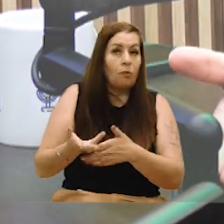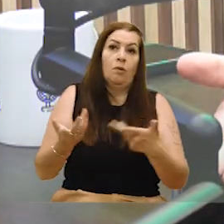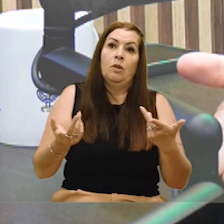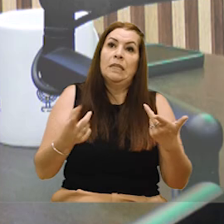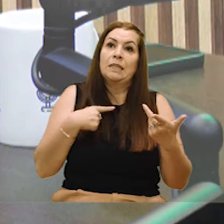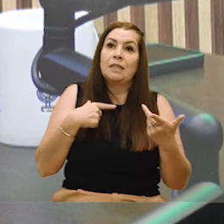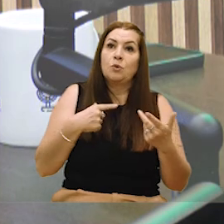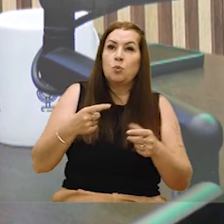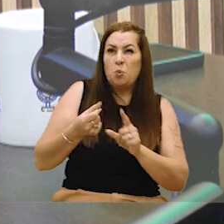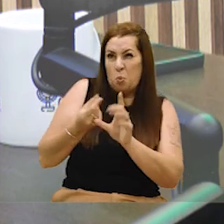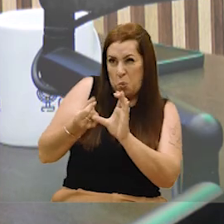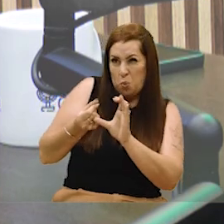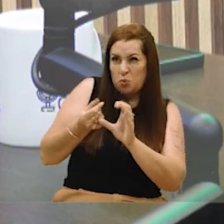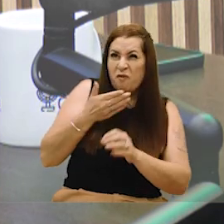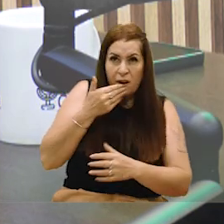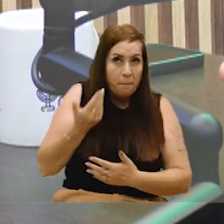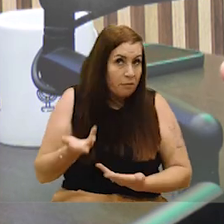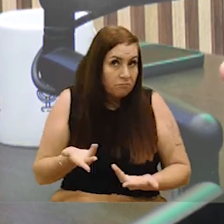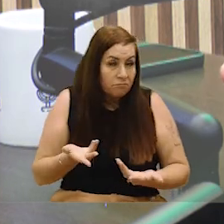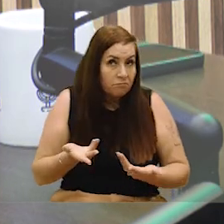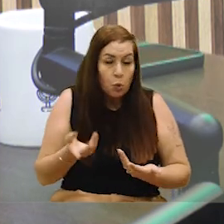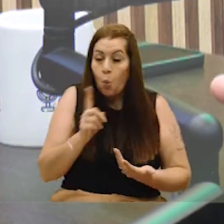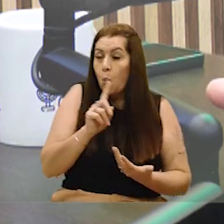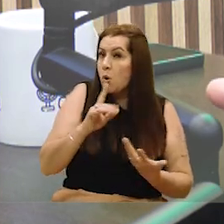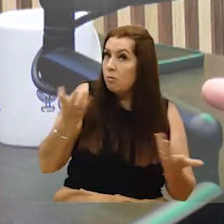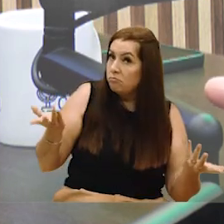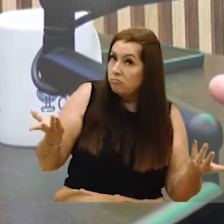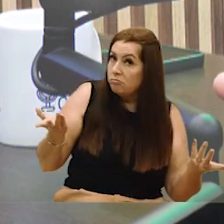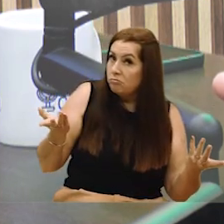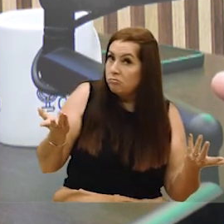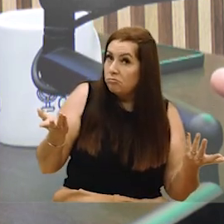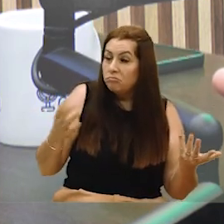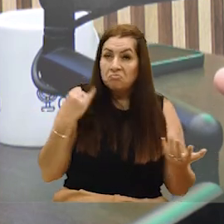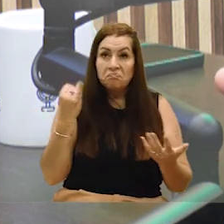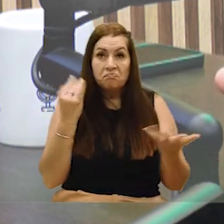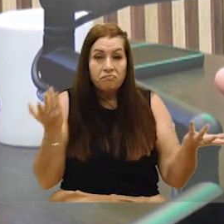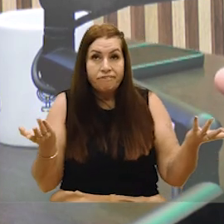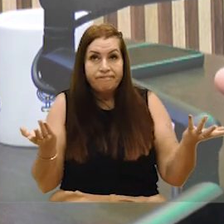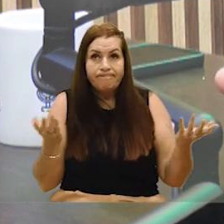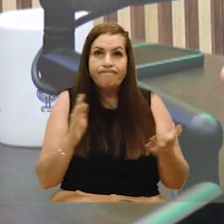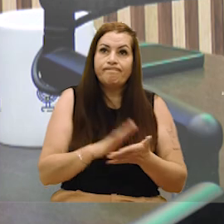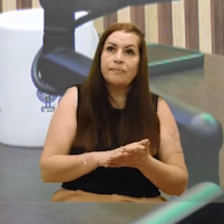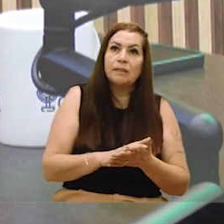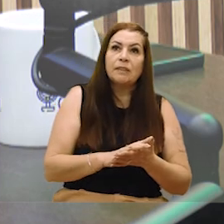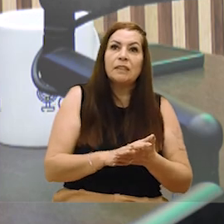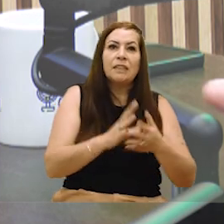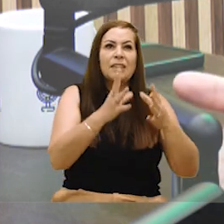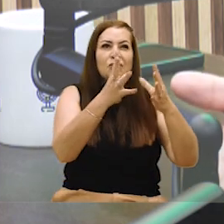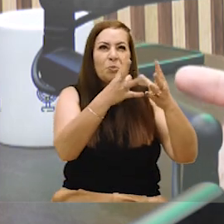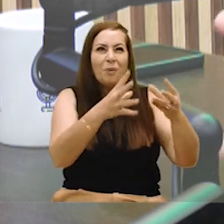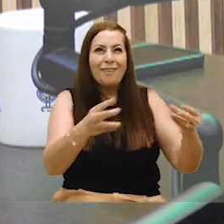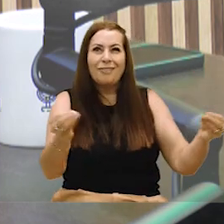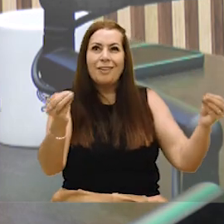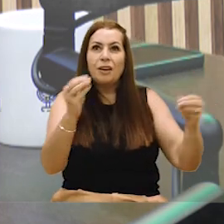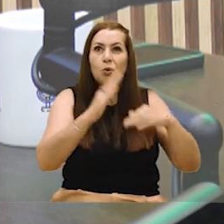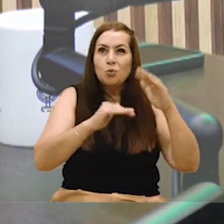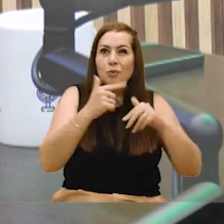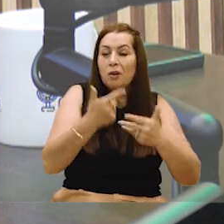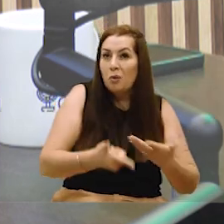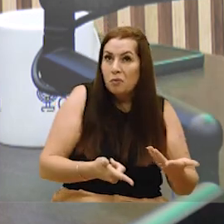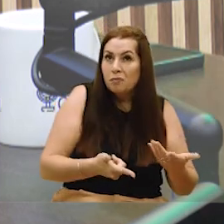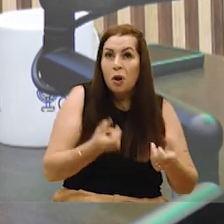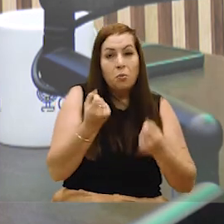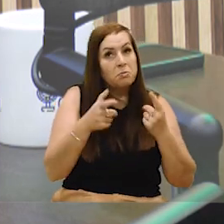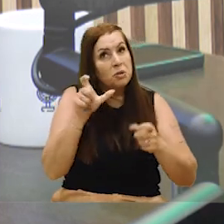Né? Então, será que o custo disso tudo vale a pena? Ou não é mais viável, né, desmanchar grande parte e